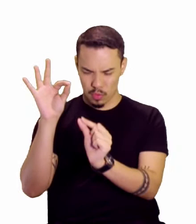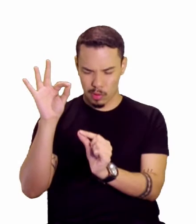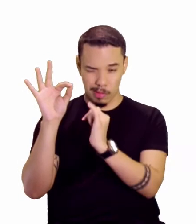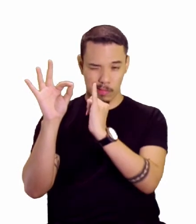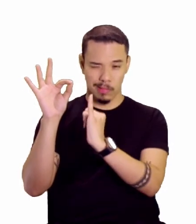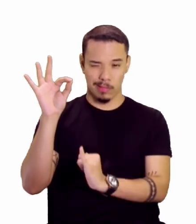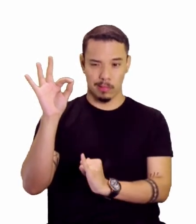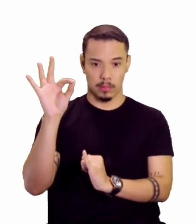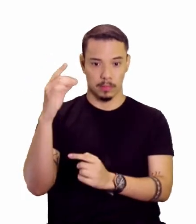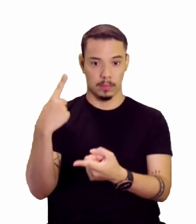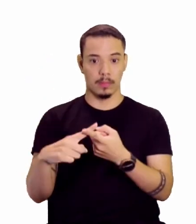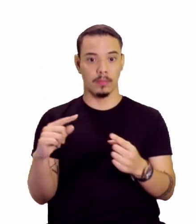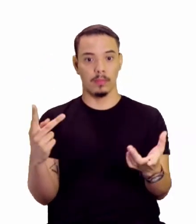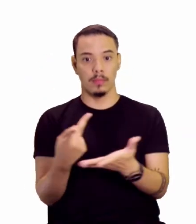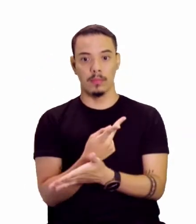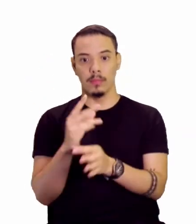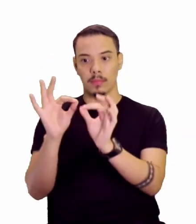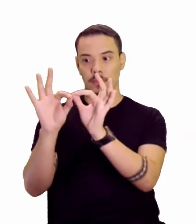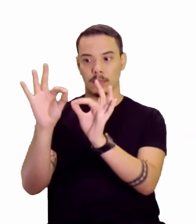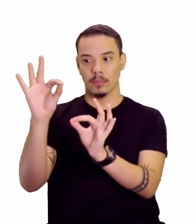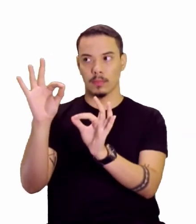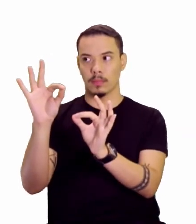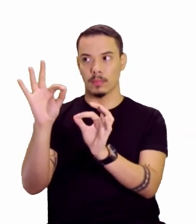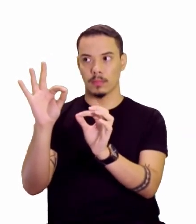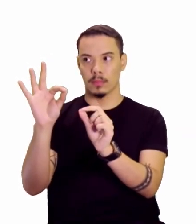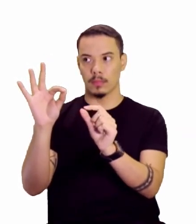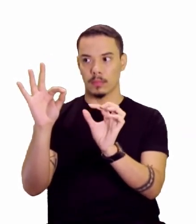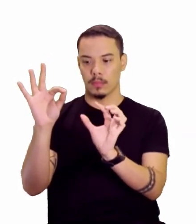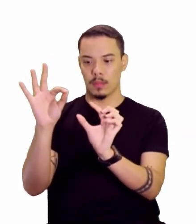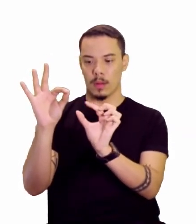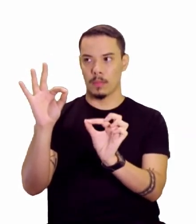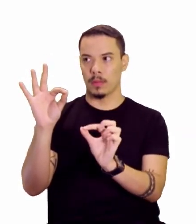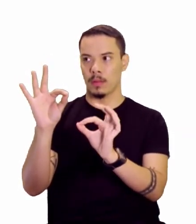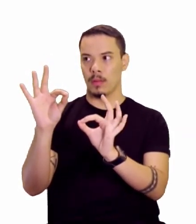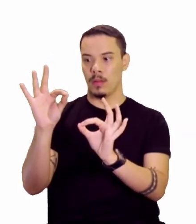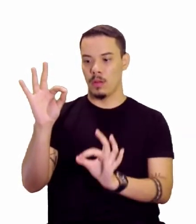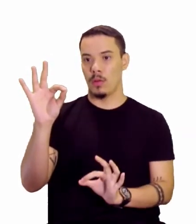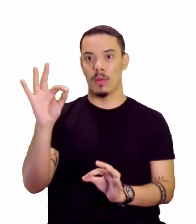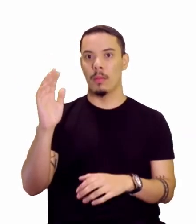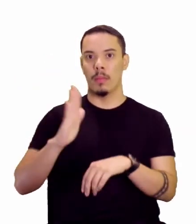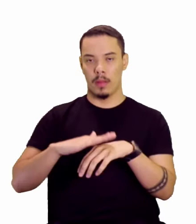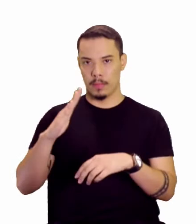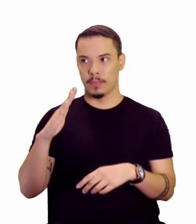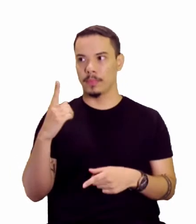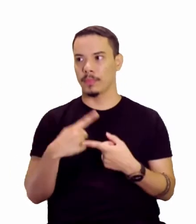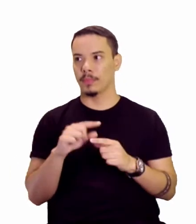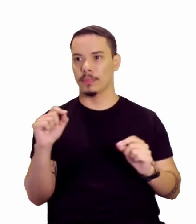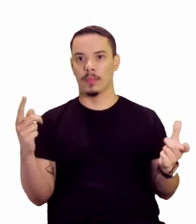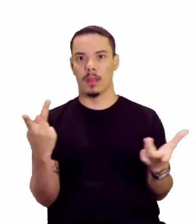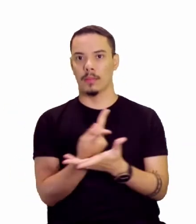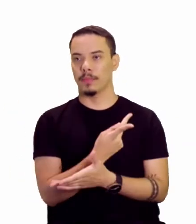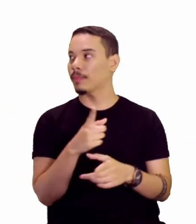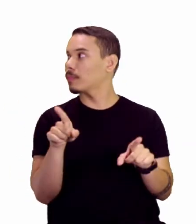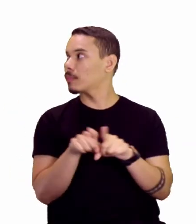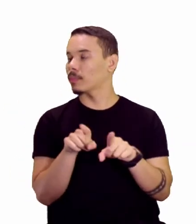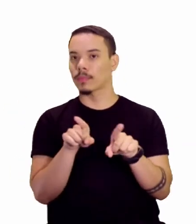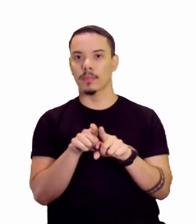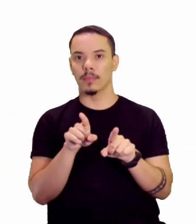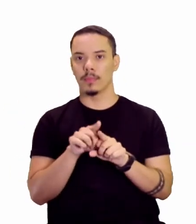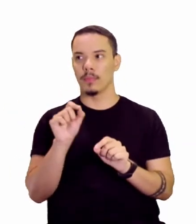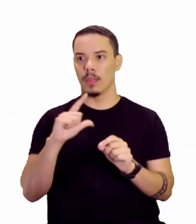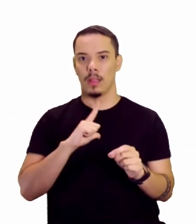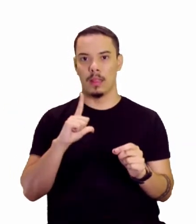E aí a primeira é a que está lá embaixo, né? Então aqui, olha só, né? Vai ficando aqui